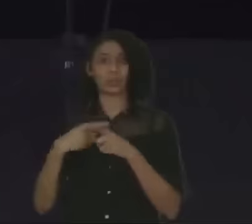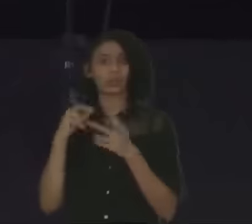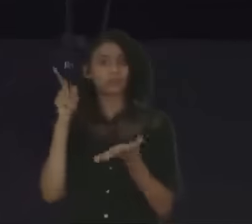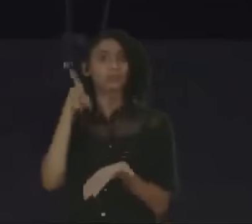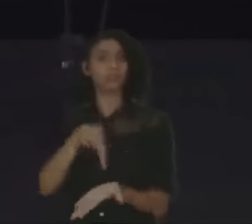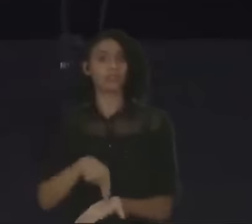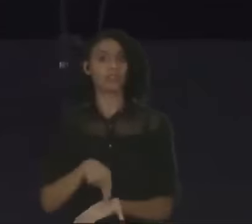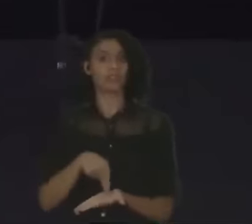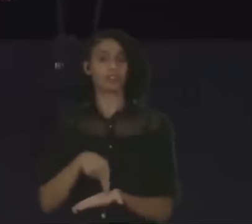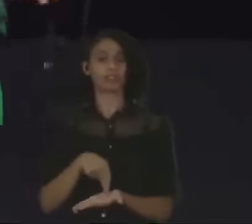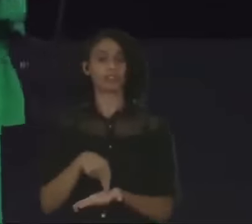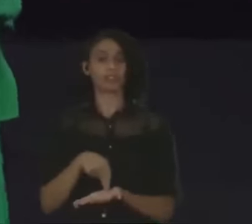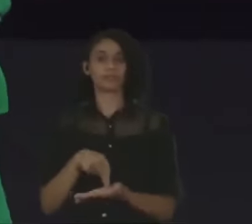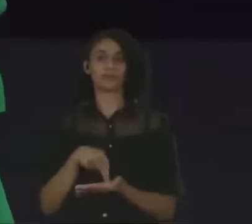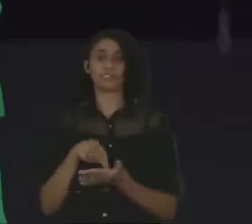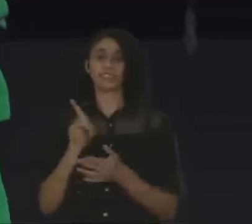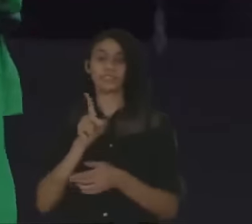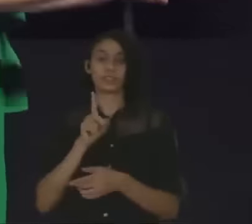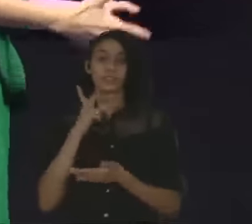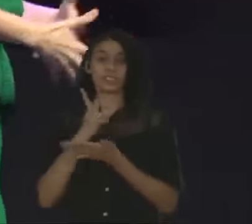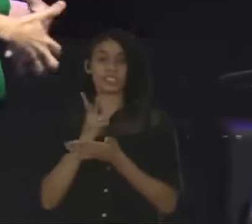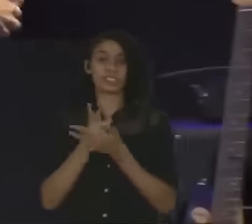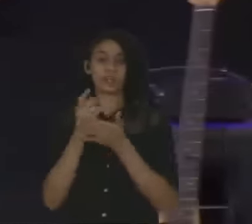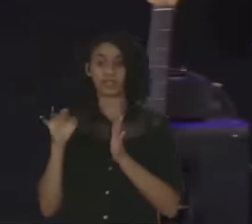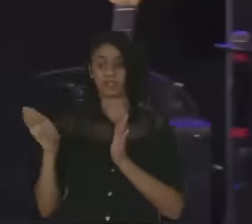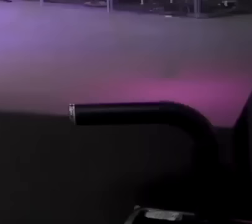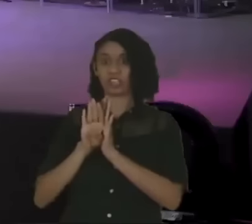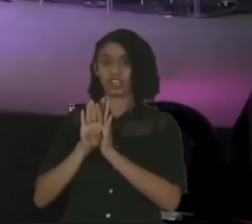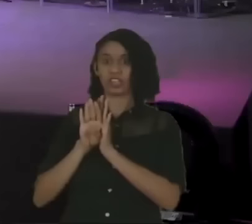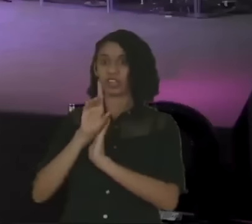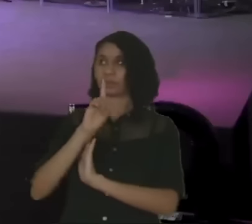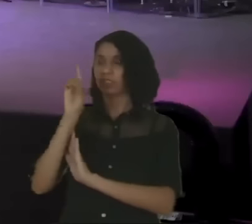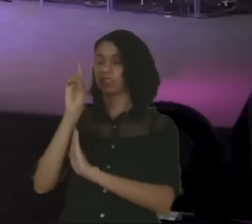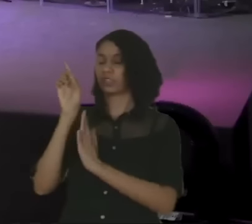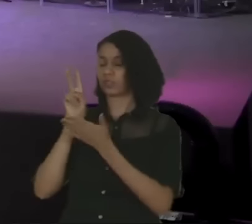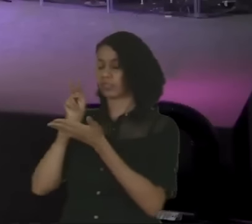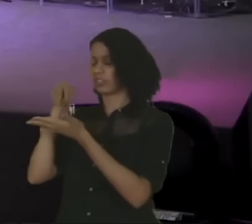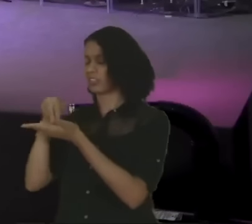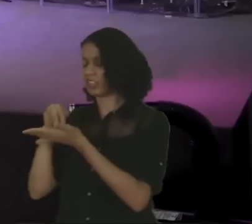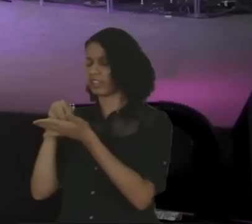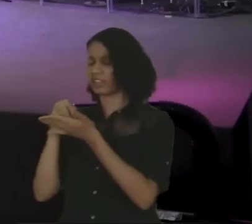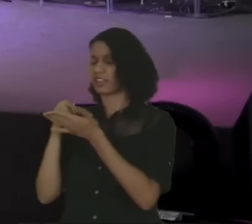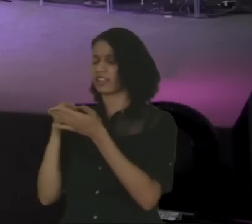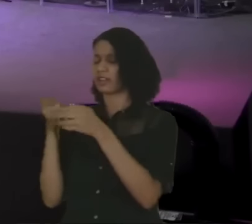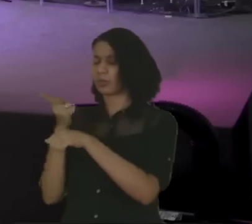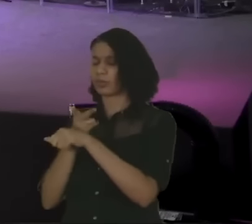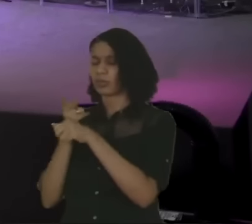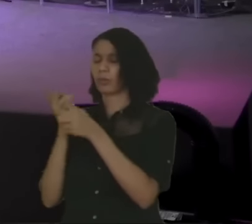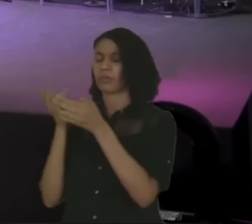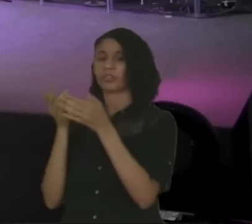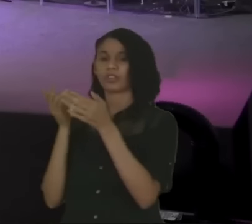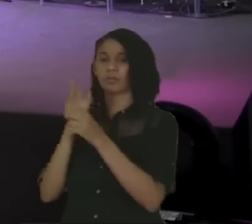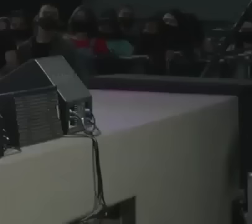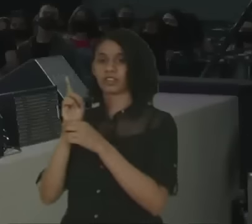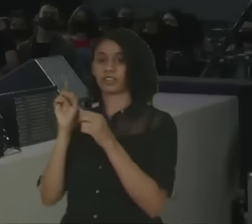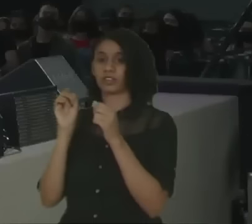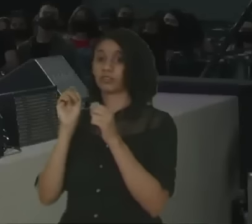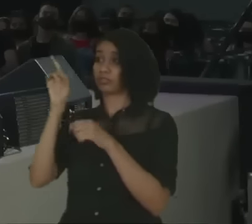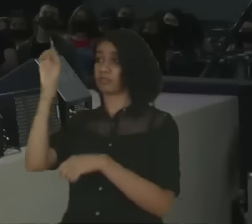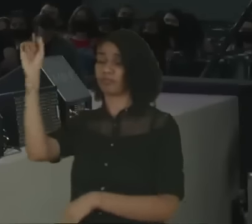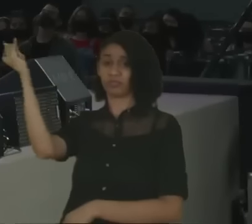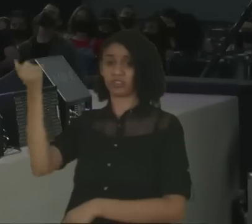gente é verdade nem todas as vezes que a gente chega diante de Deus que a gente vai orar que a gente vai buscar Deus a gente vai voltar de lá com nossas orações